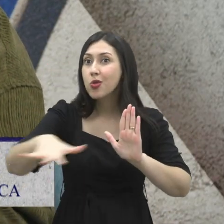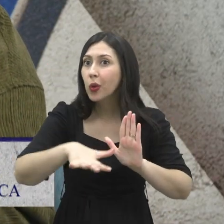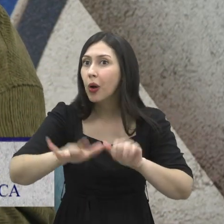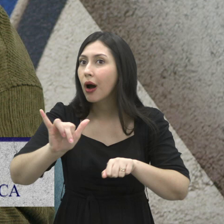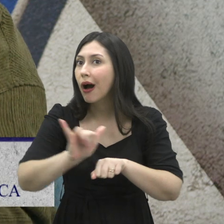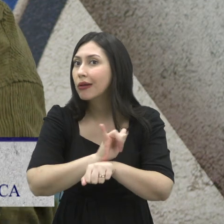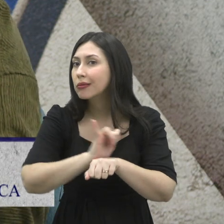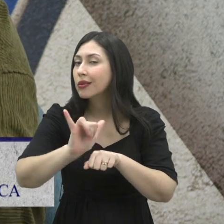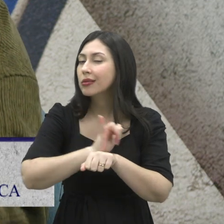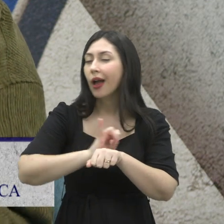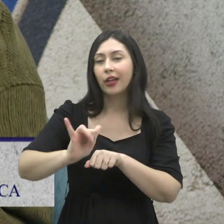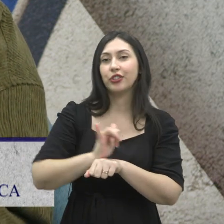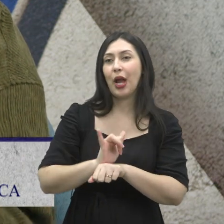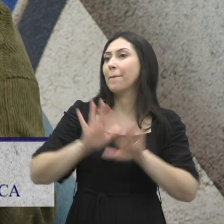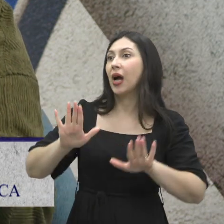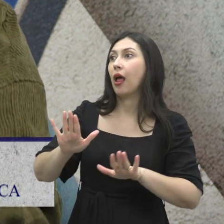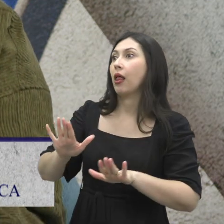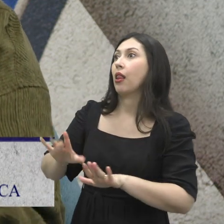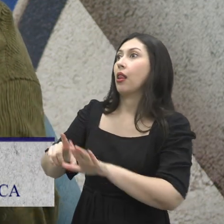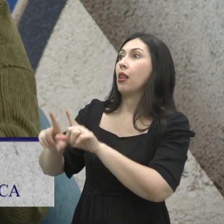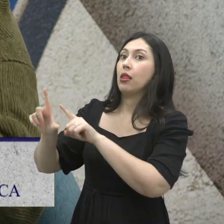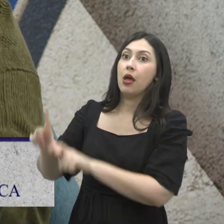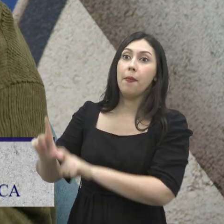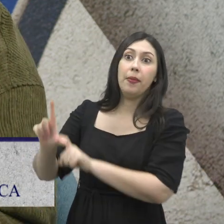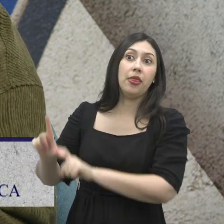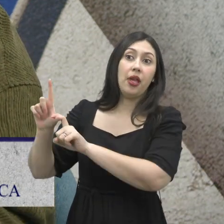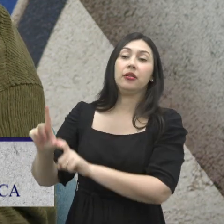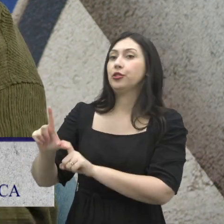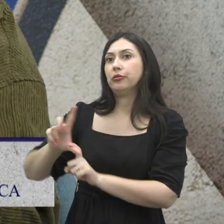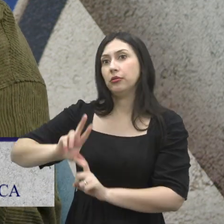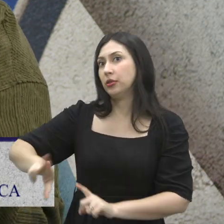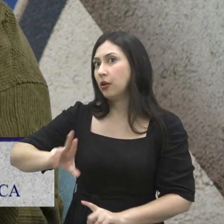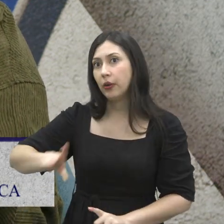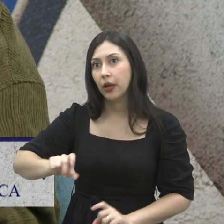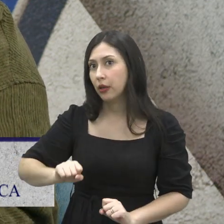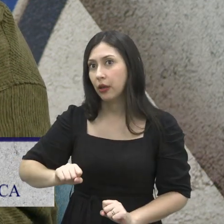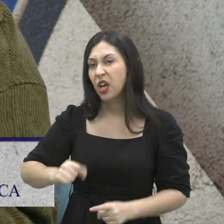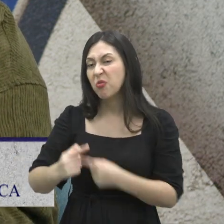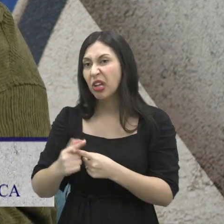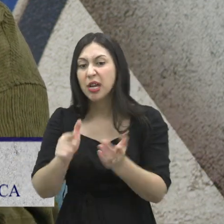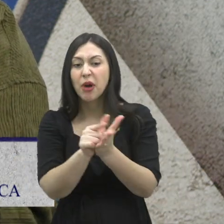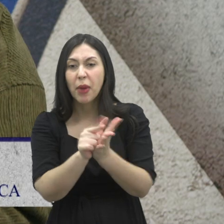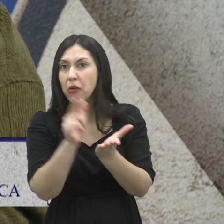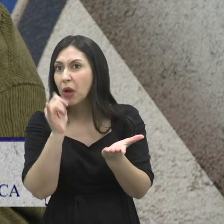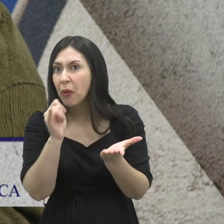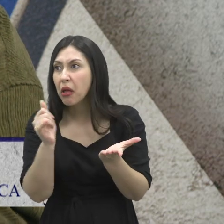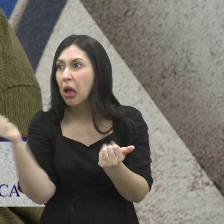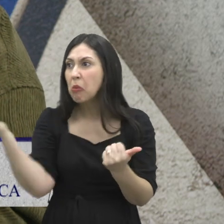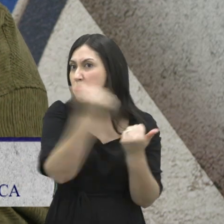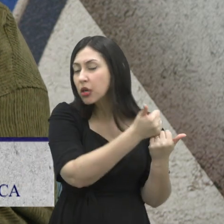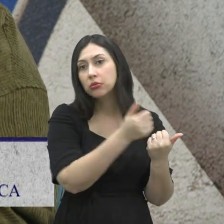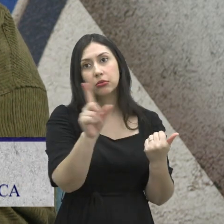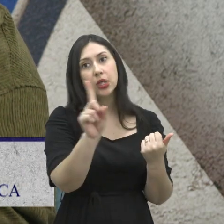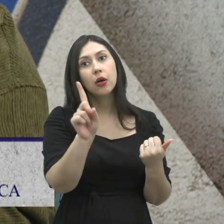muletas. Porque não vai substituir o papel com a caneta, o professor que está lá na frente, mas precisa ser usado como uma